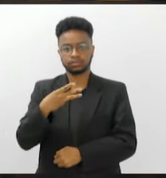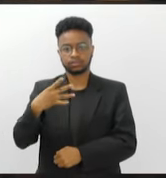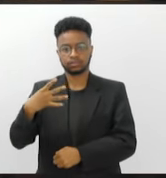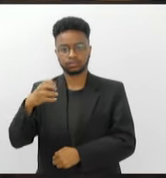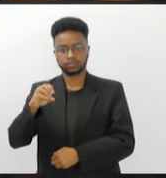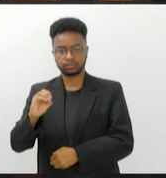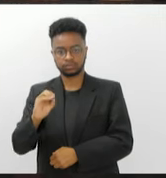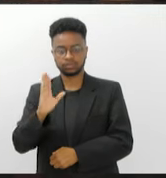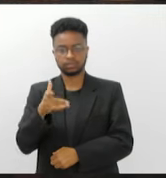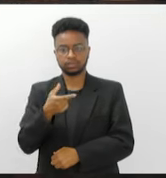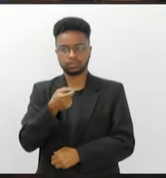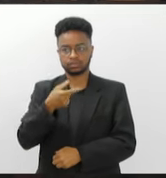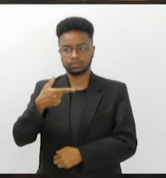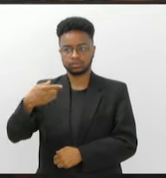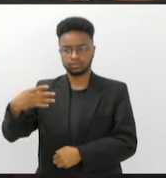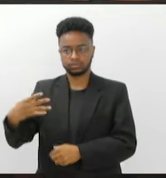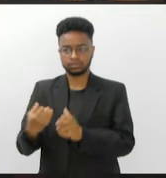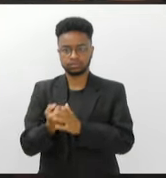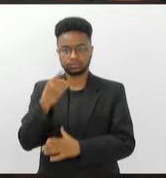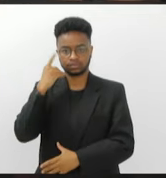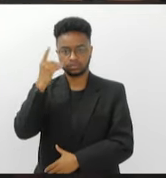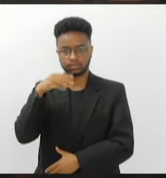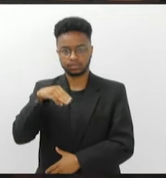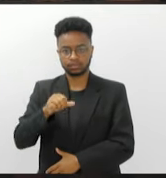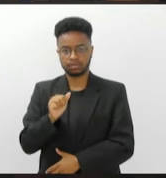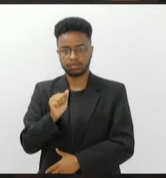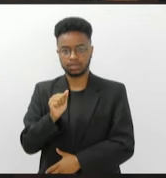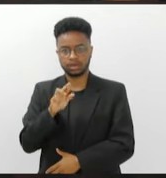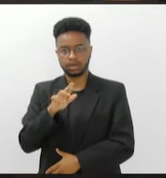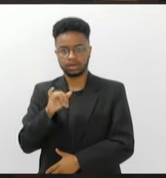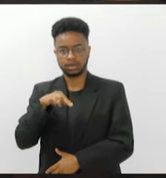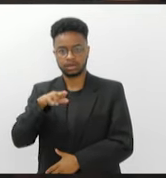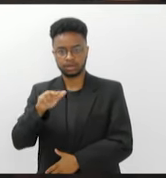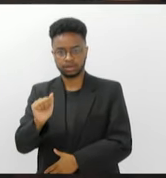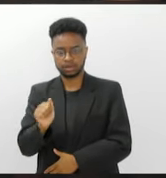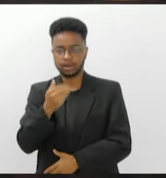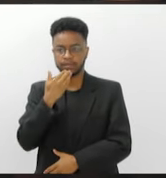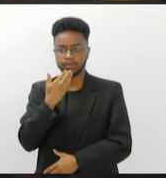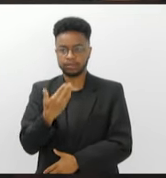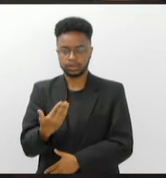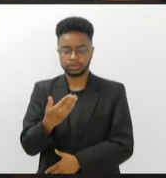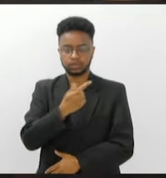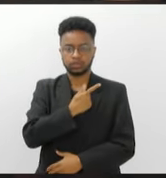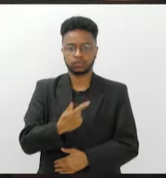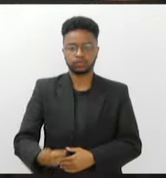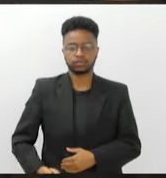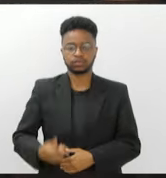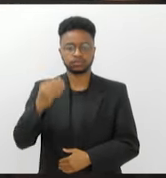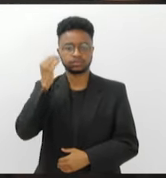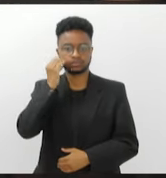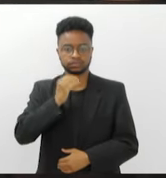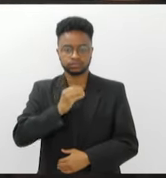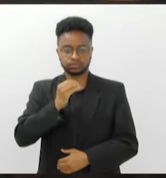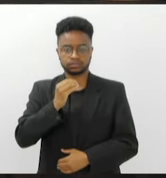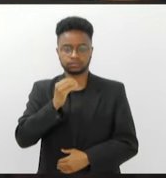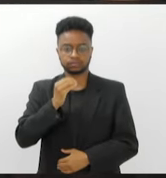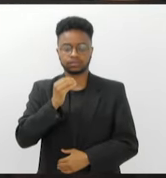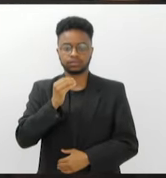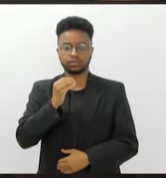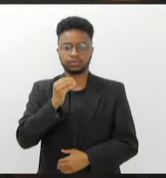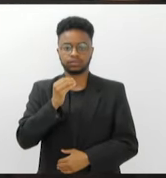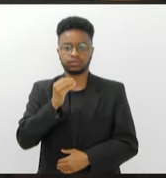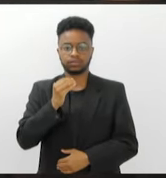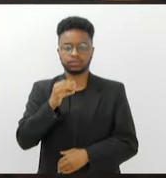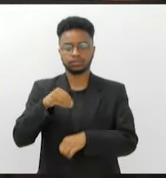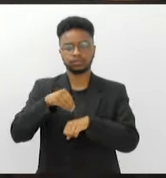340 de 24, de autoria da deputada Marina, do MST, que solicita ao excelentíssimo senhor governador Cláudio Bonfim de Castro e Silva